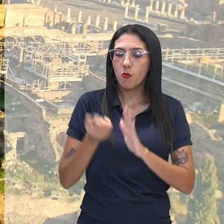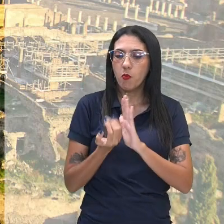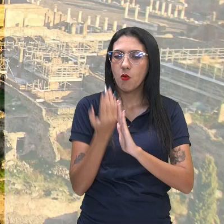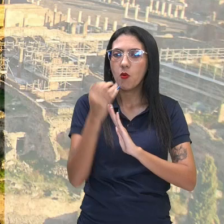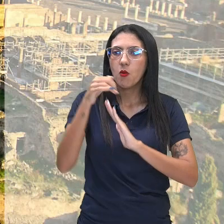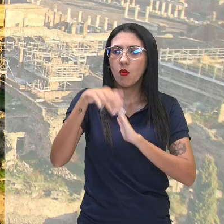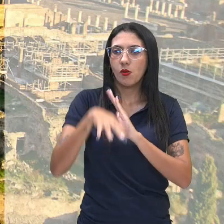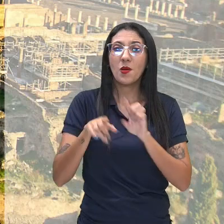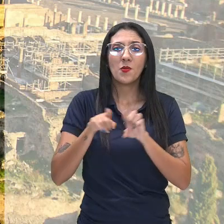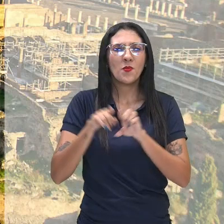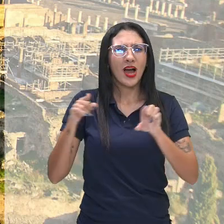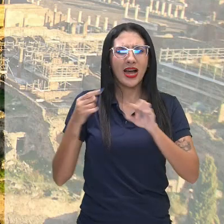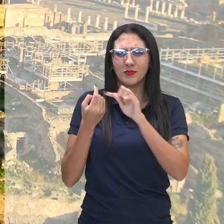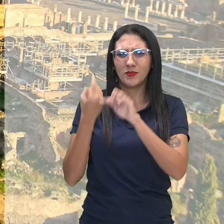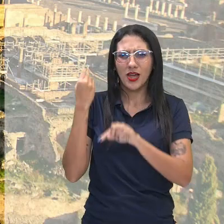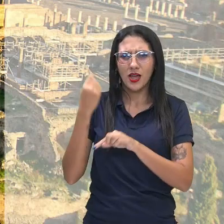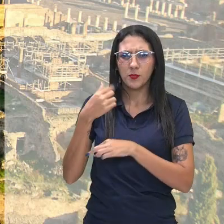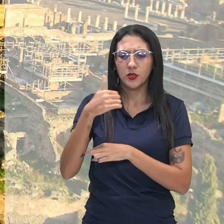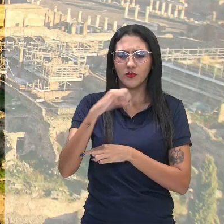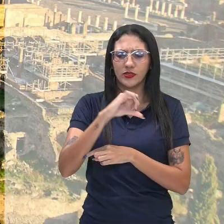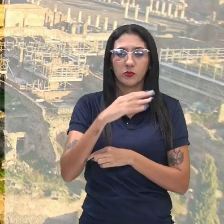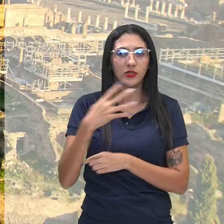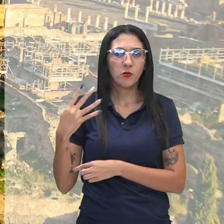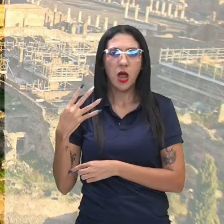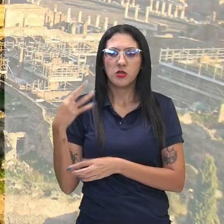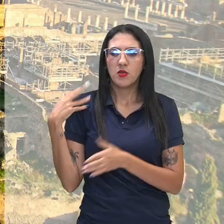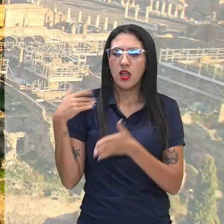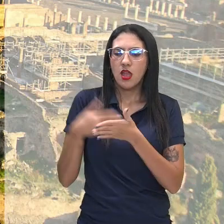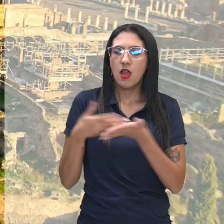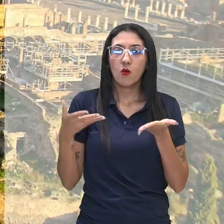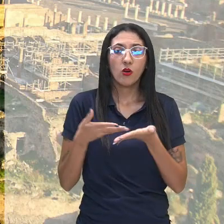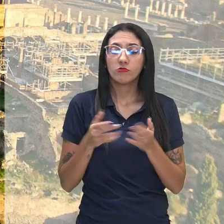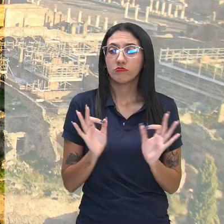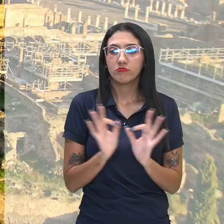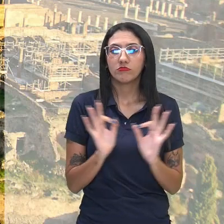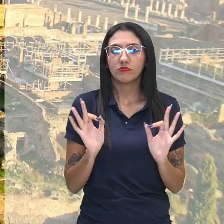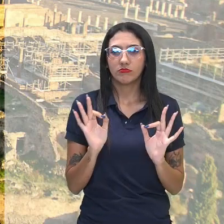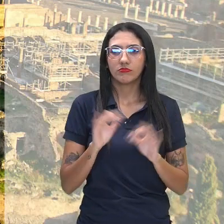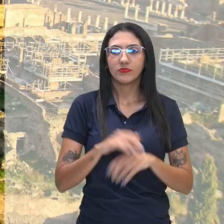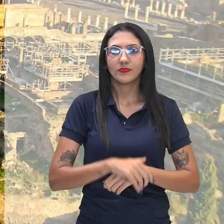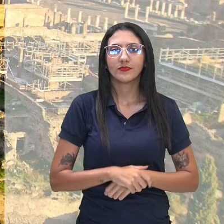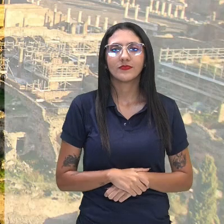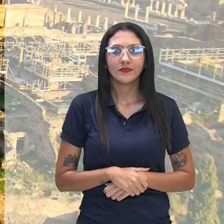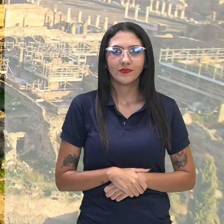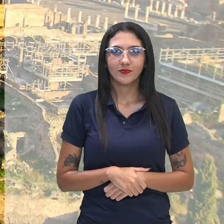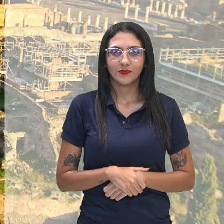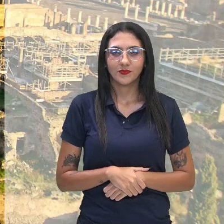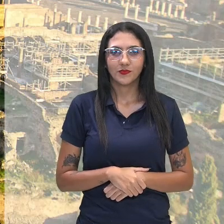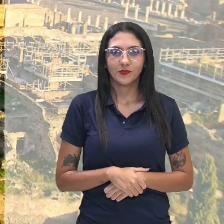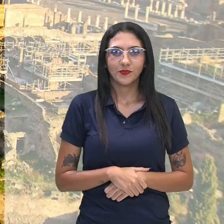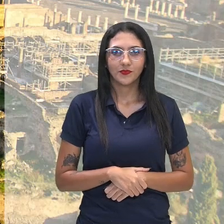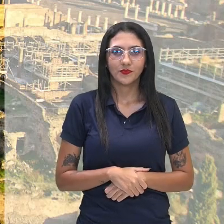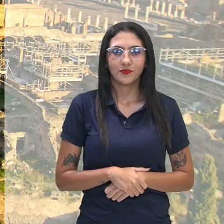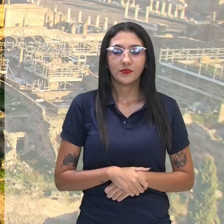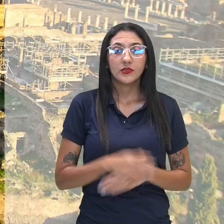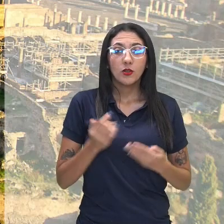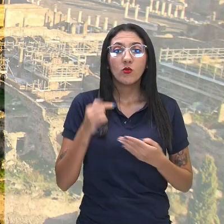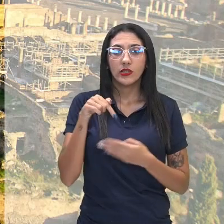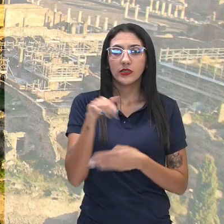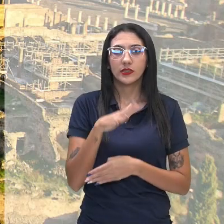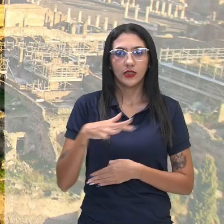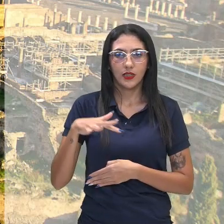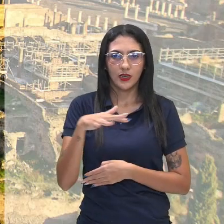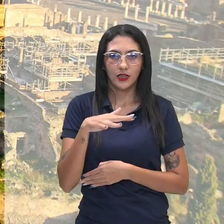ele não entra em erupção, como a gente pôde observar, certo? Nessa mesma região a gente vai